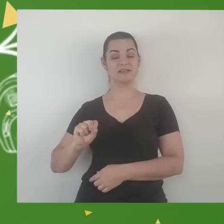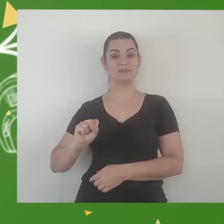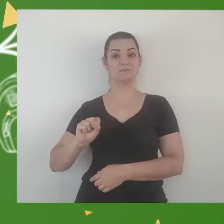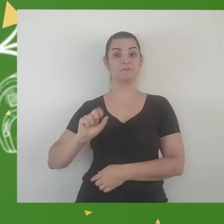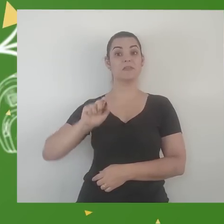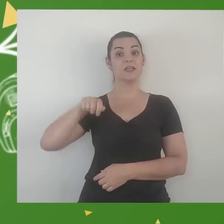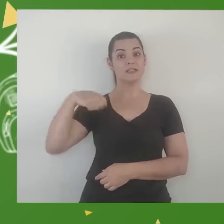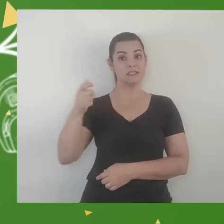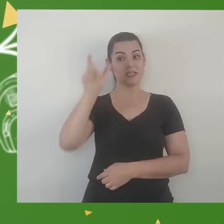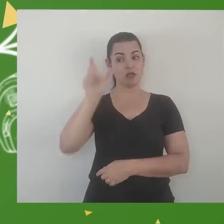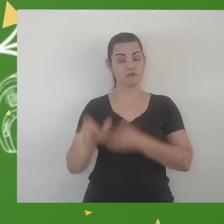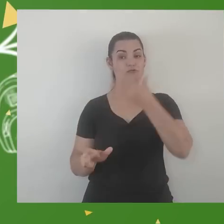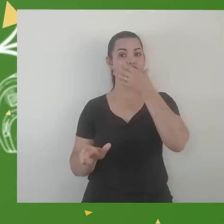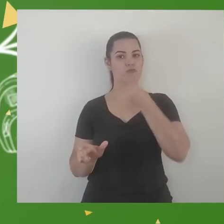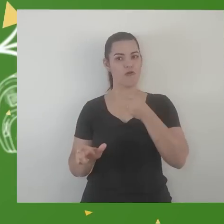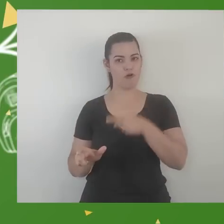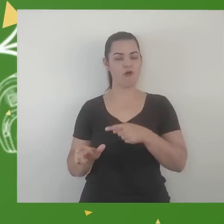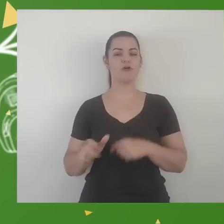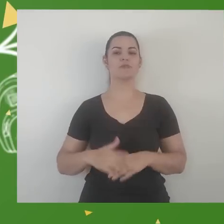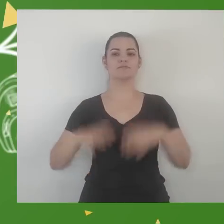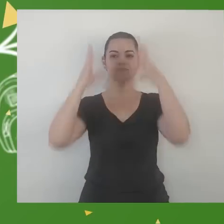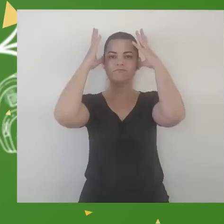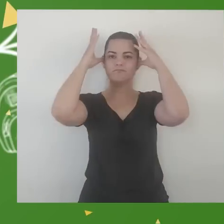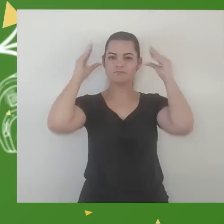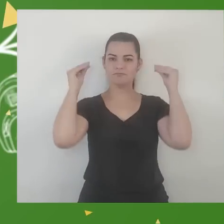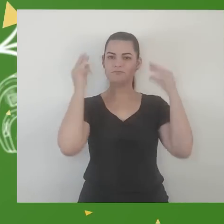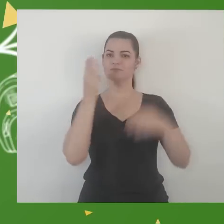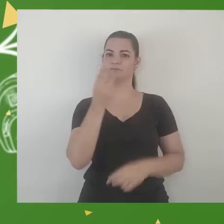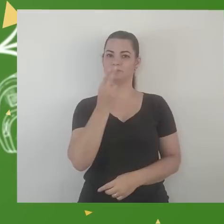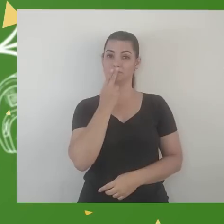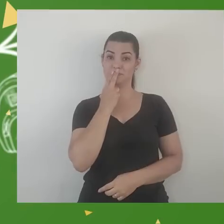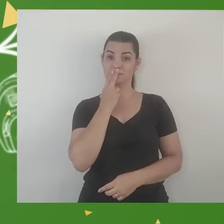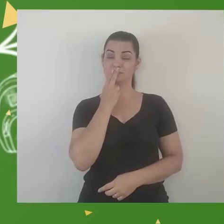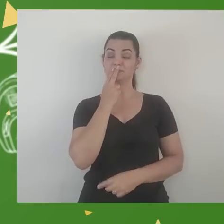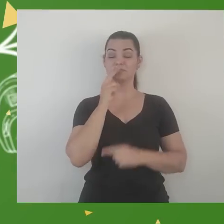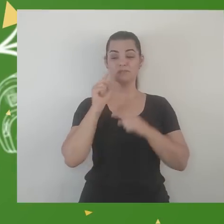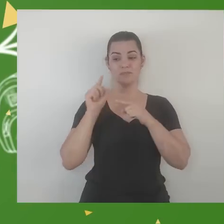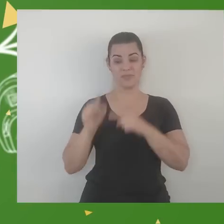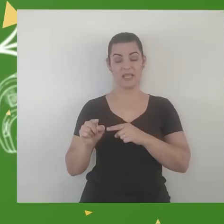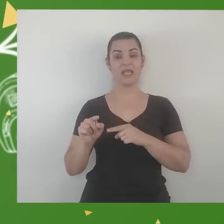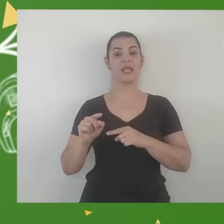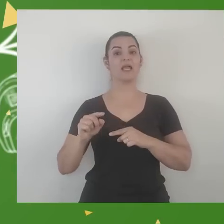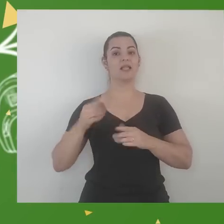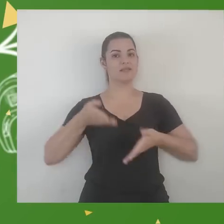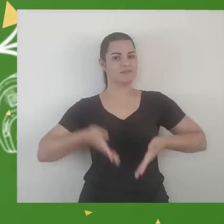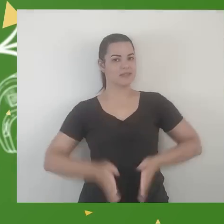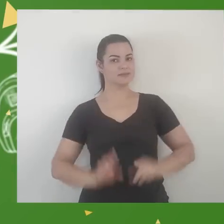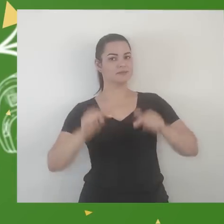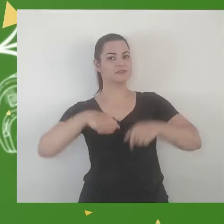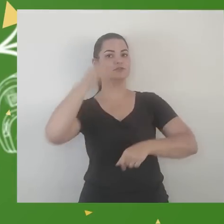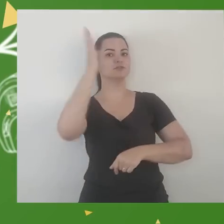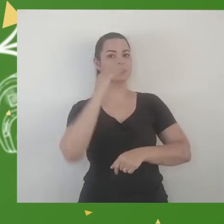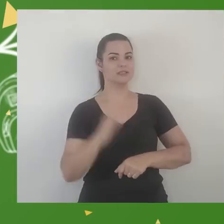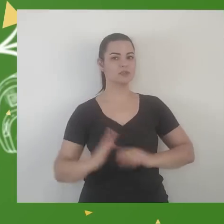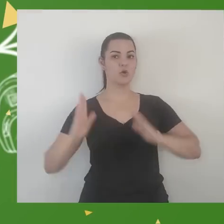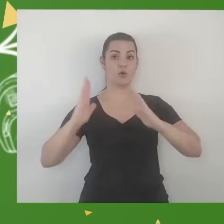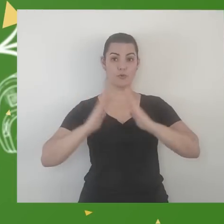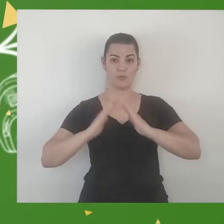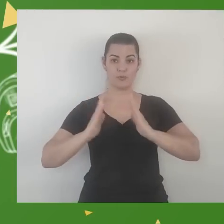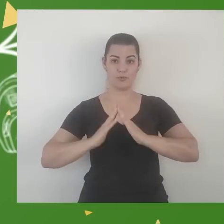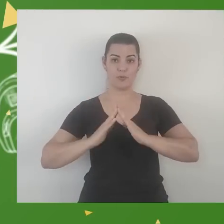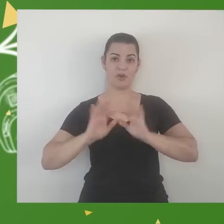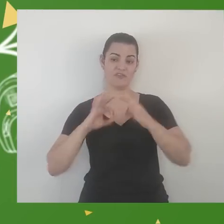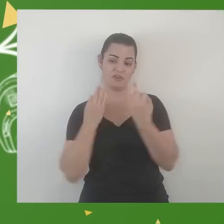Santos Dumont foi um brasileiro cuja família morava em Minas Gerais, numa cidade chamada Ouro